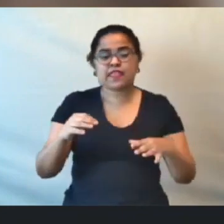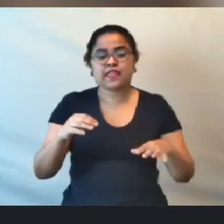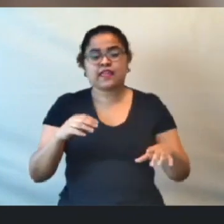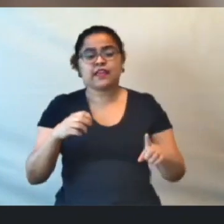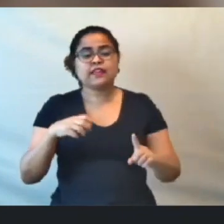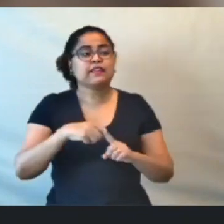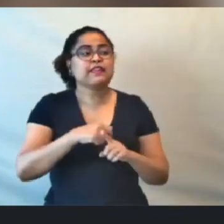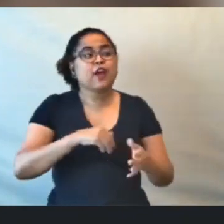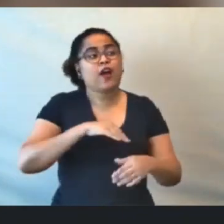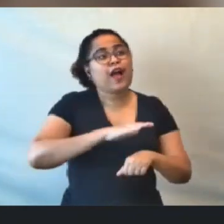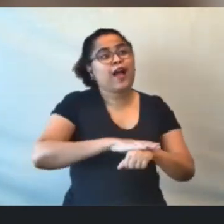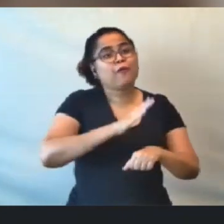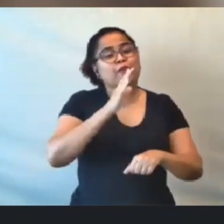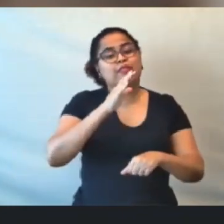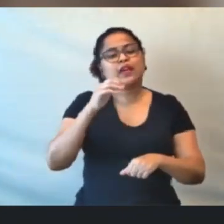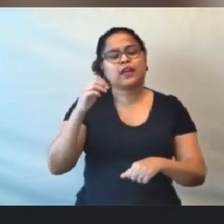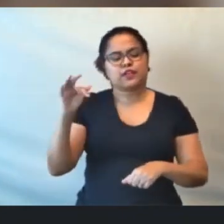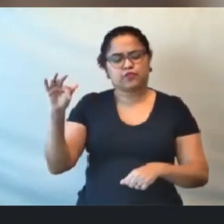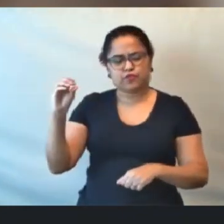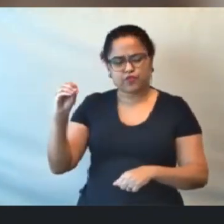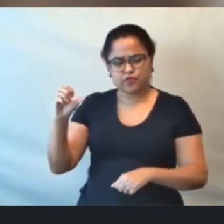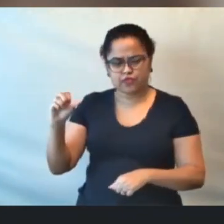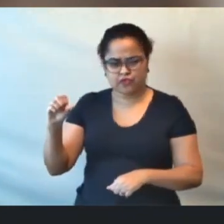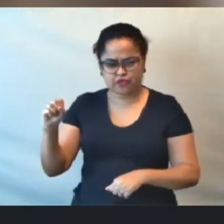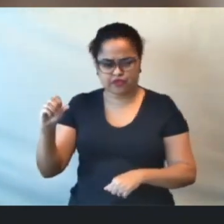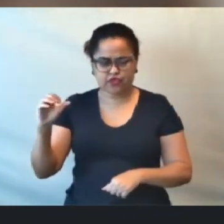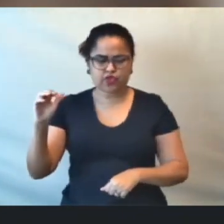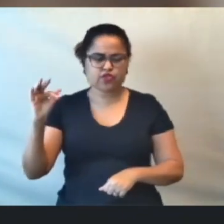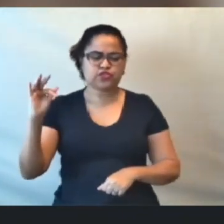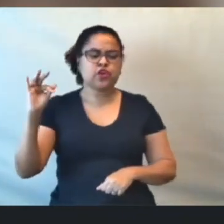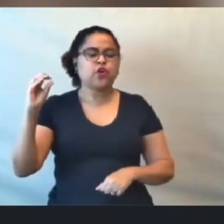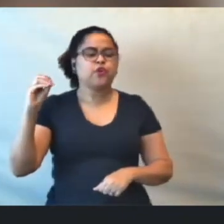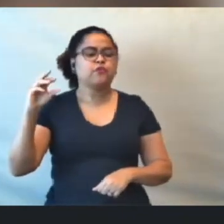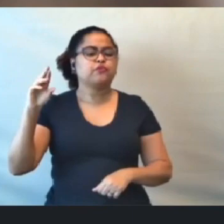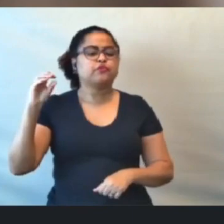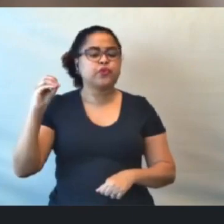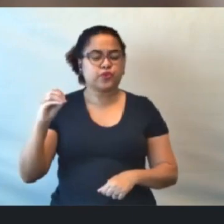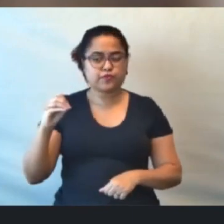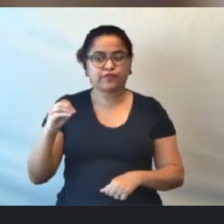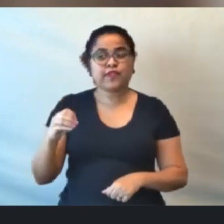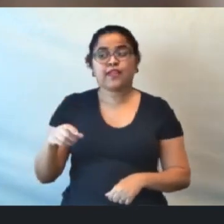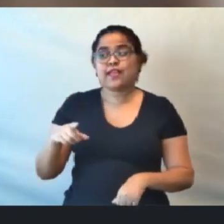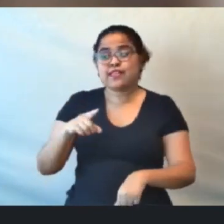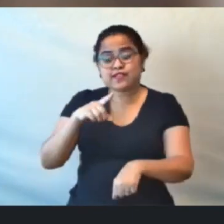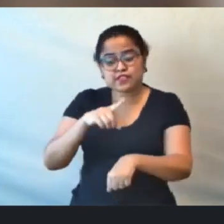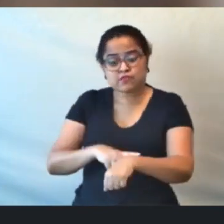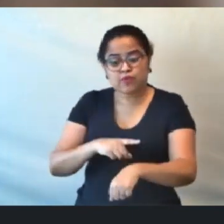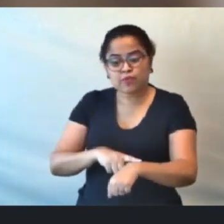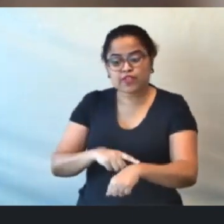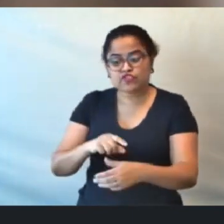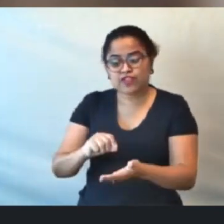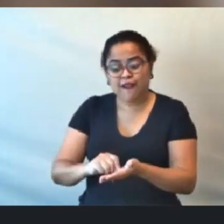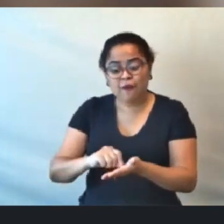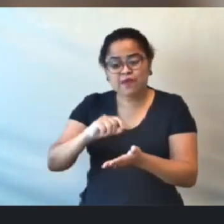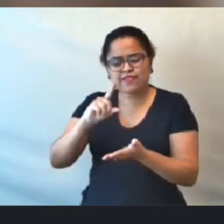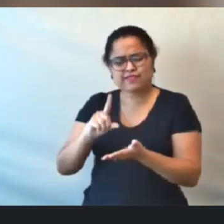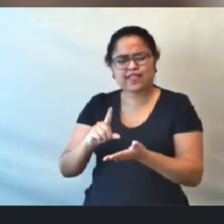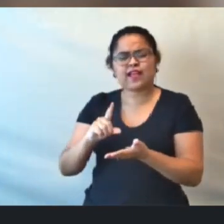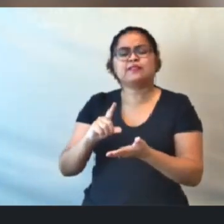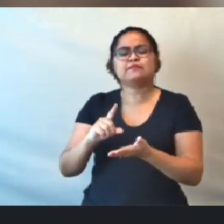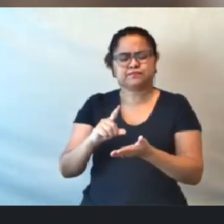momento, imediatamente deveria ter que um aumento da dosagem, né, da aplicação do produto